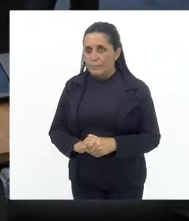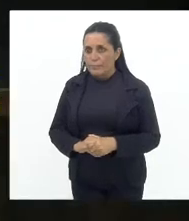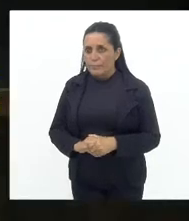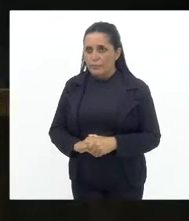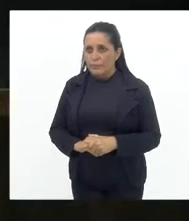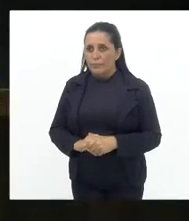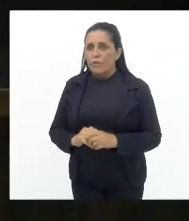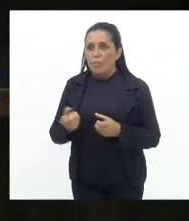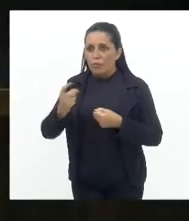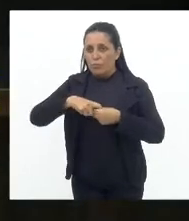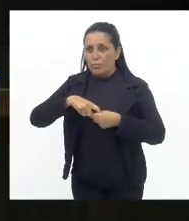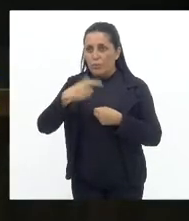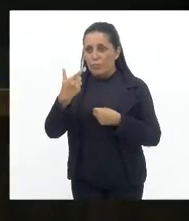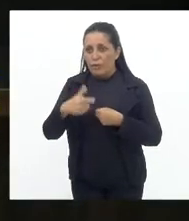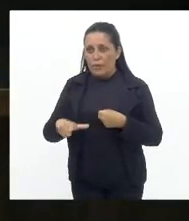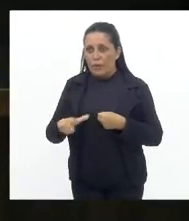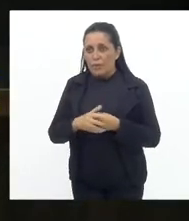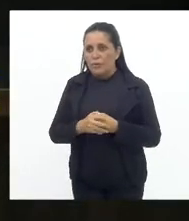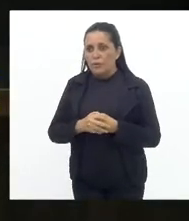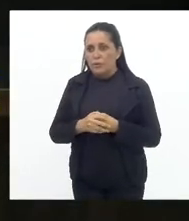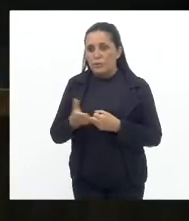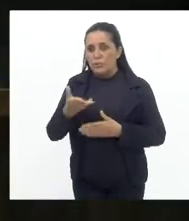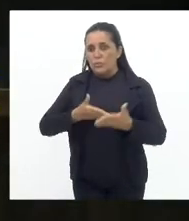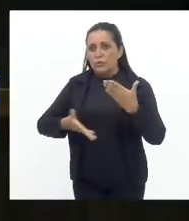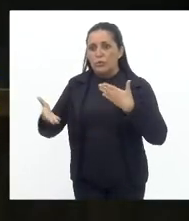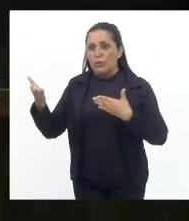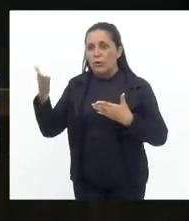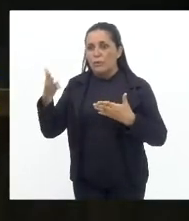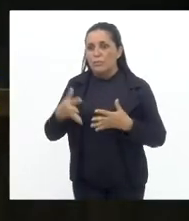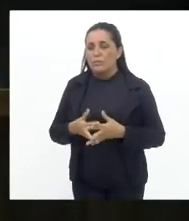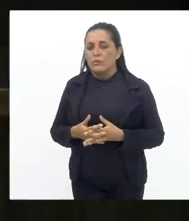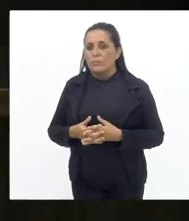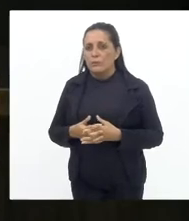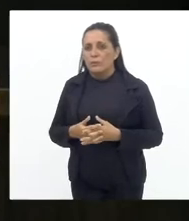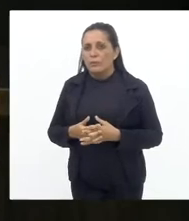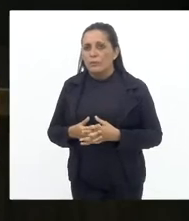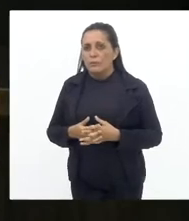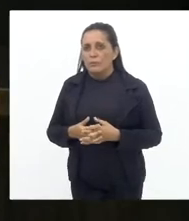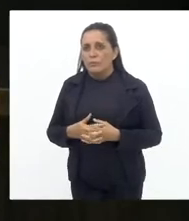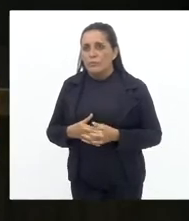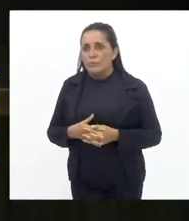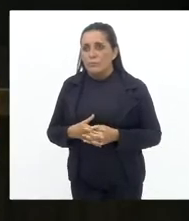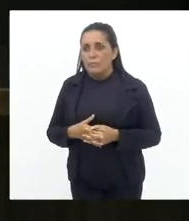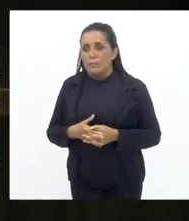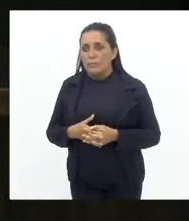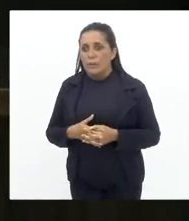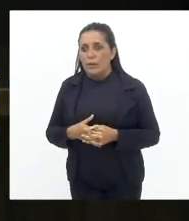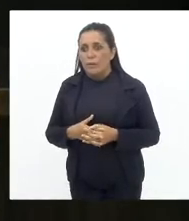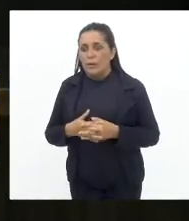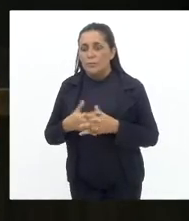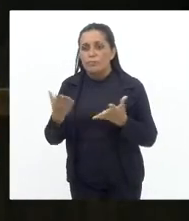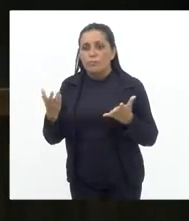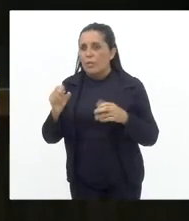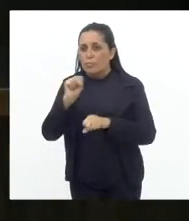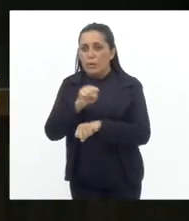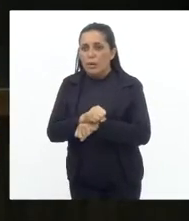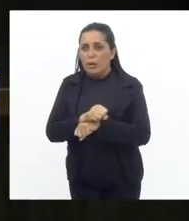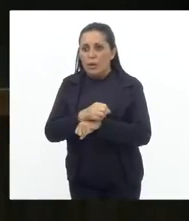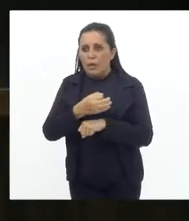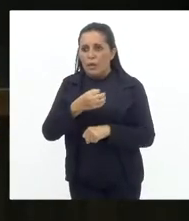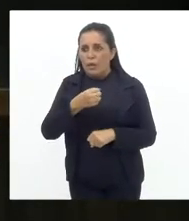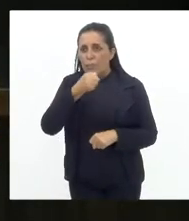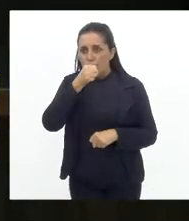e Vamos retomar aqui enquanto eles trocam aqui não tá dando para não interromper da minha o